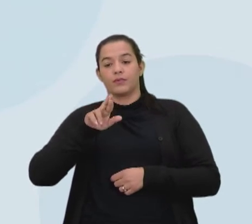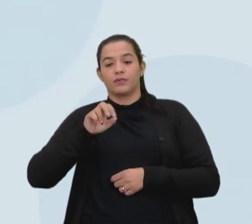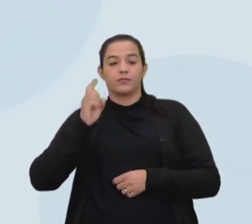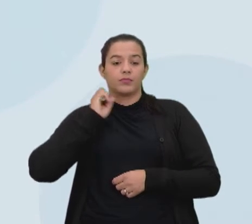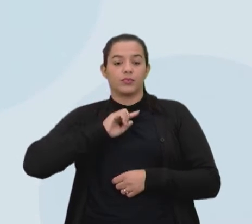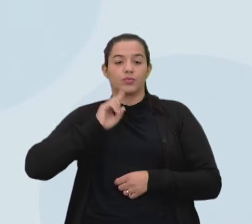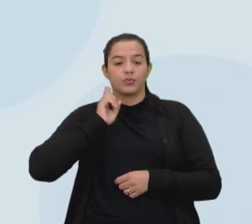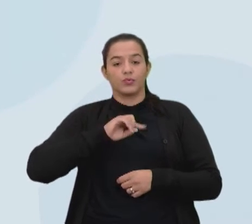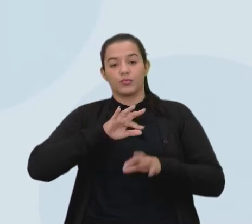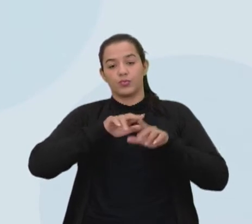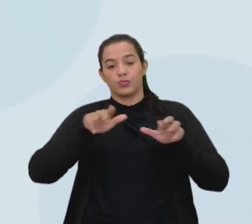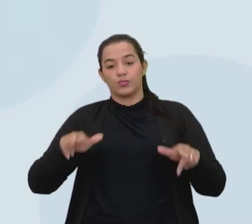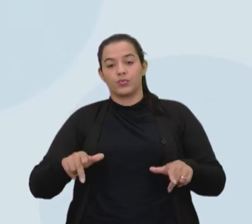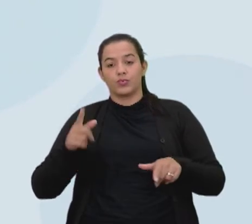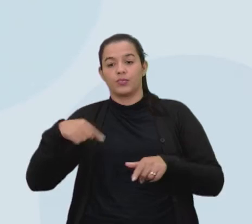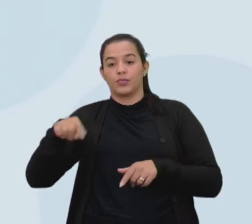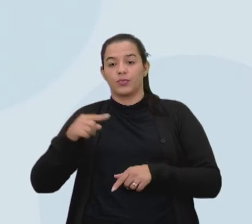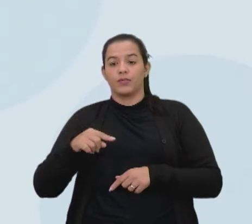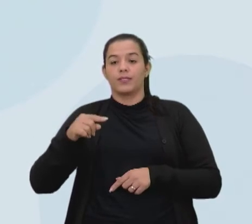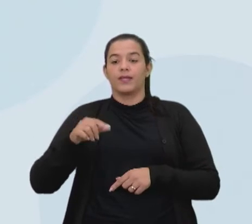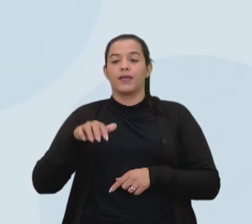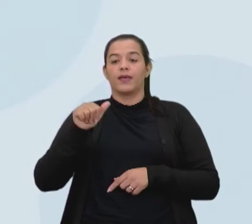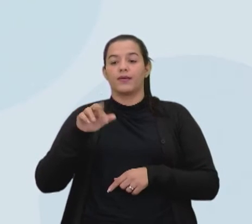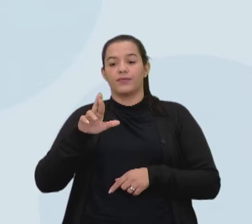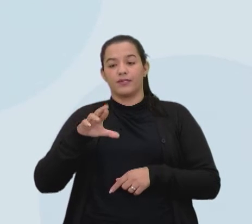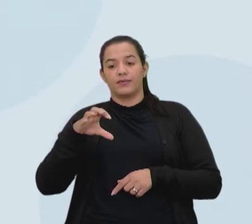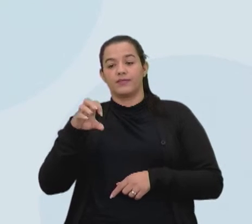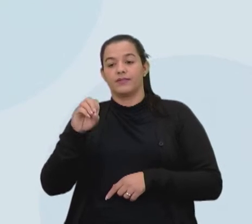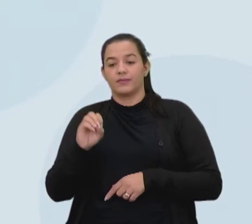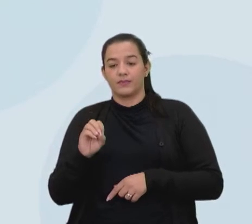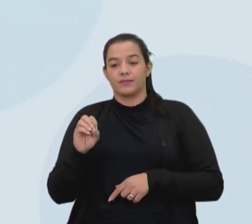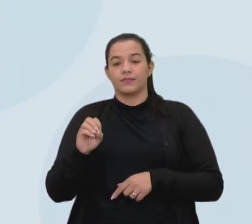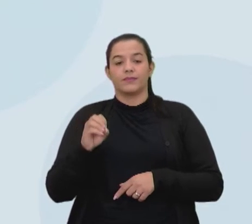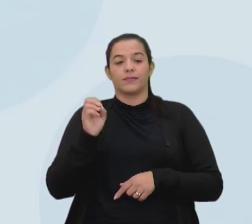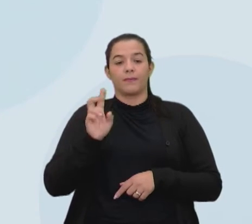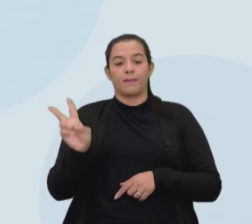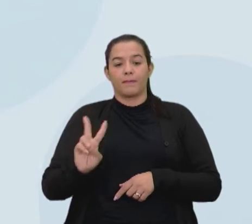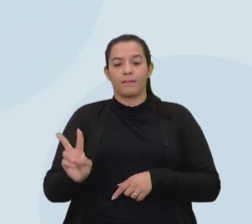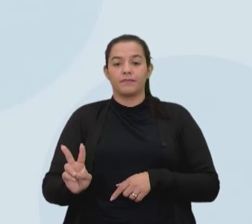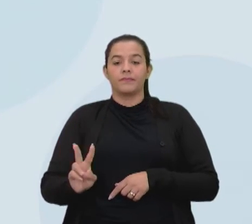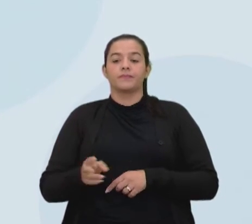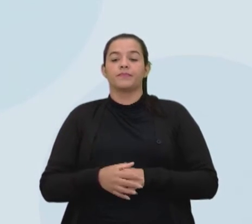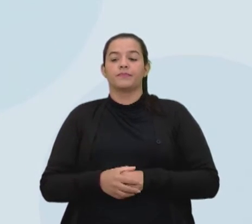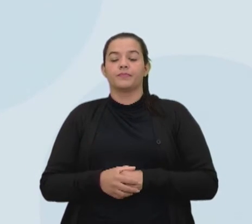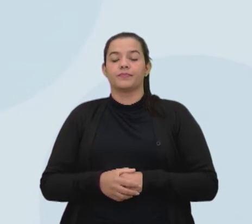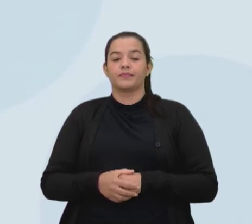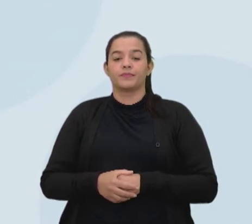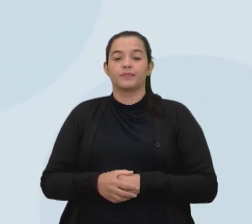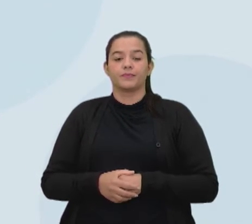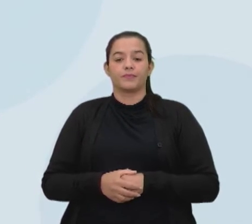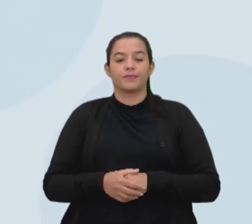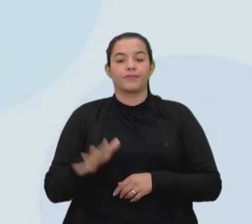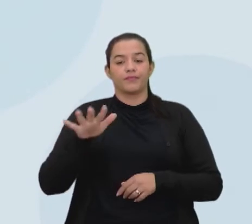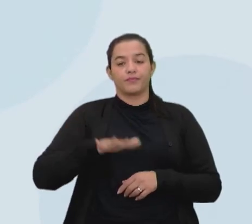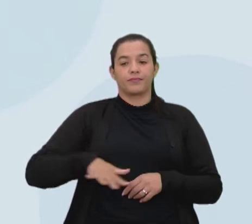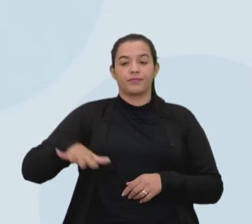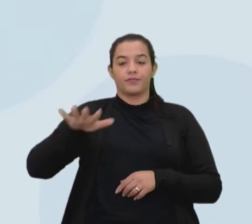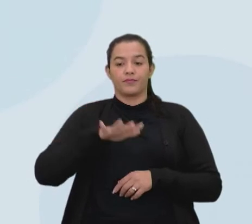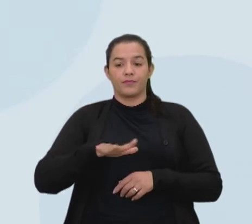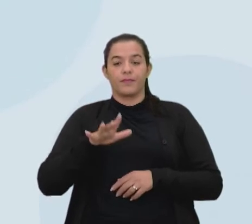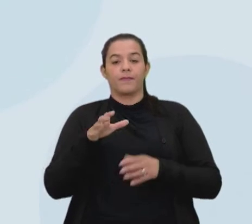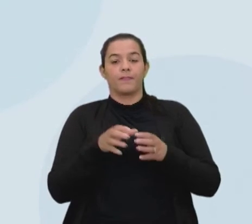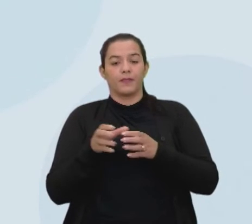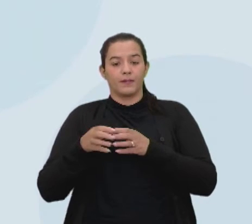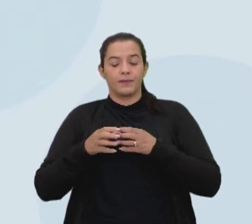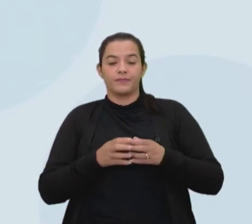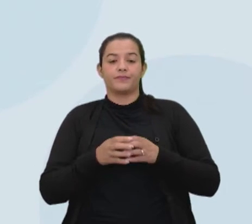do Orionco, tá? Não é o Arco Mineiro Minas Gerais, é o Arco Mineiro da Venezuela, né? Os seus territórios, né, dessas